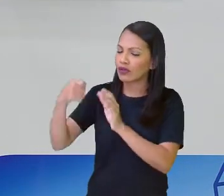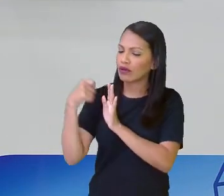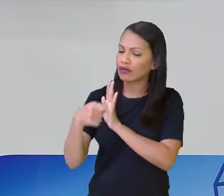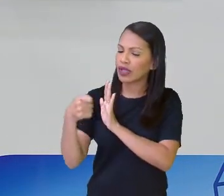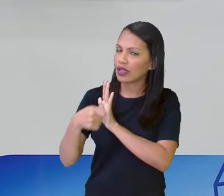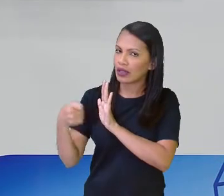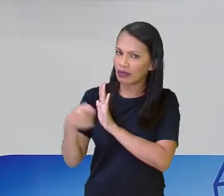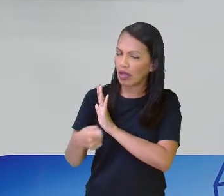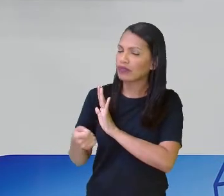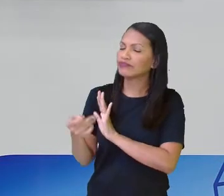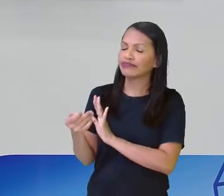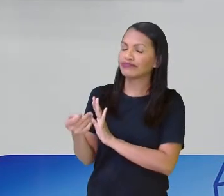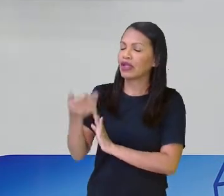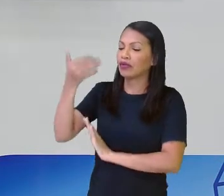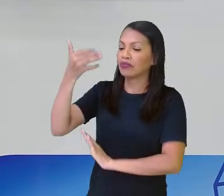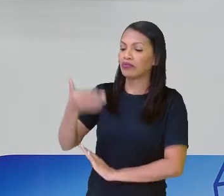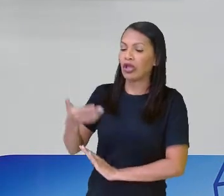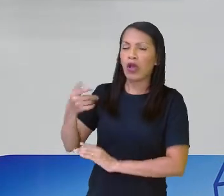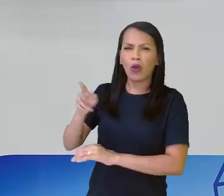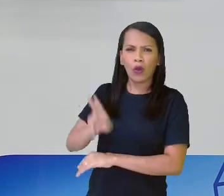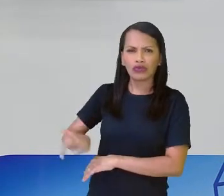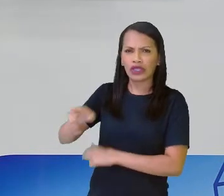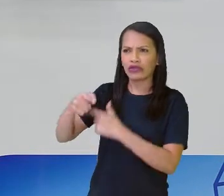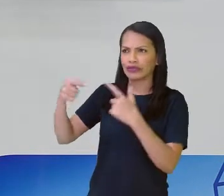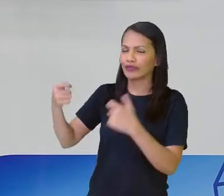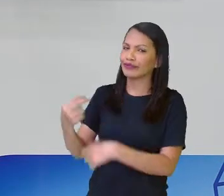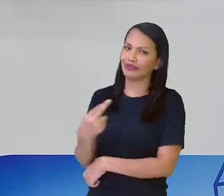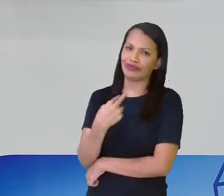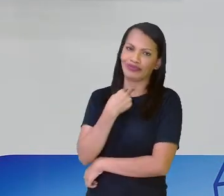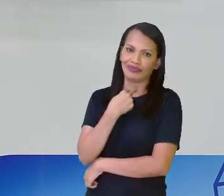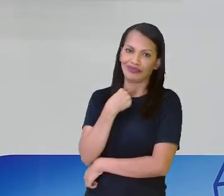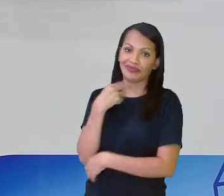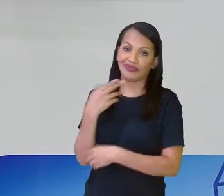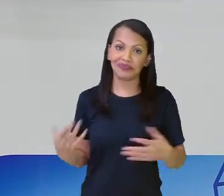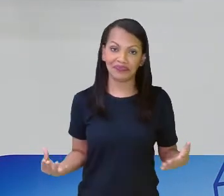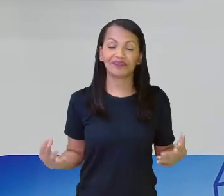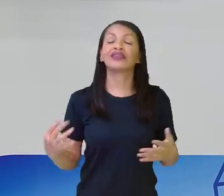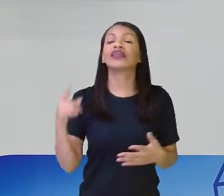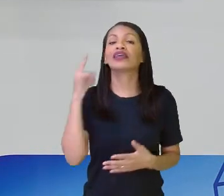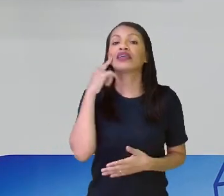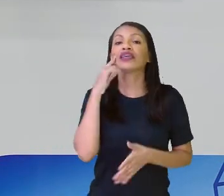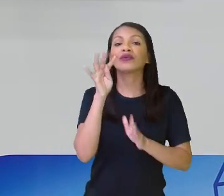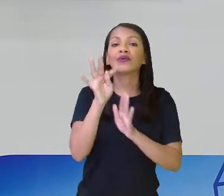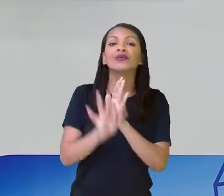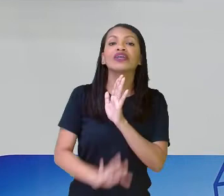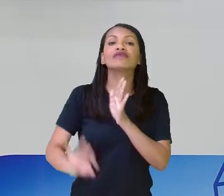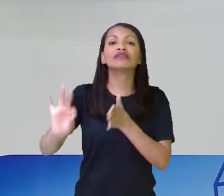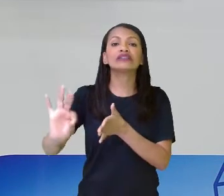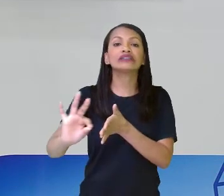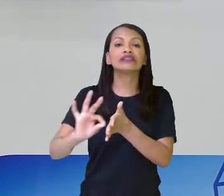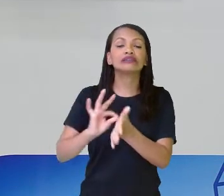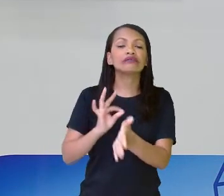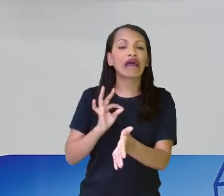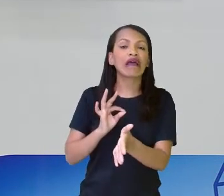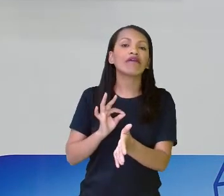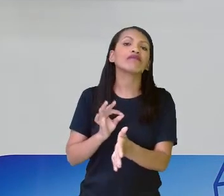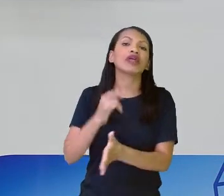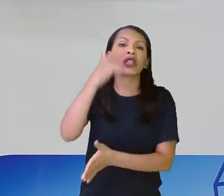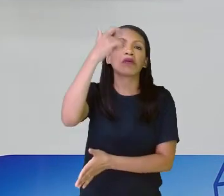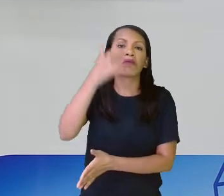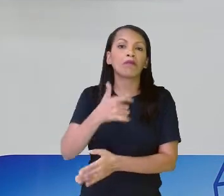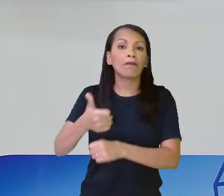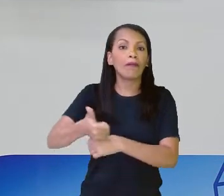fala, ele não vai usar as gírias. E o texto é assinado pelo autor. As reportagens têm duas formas de